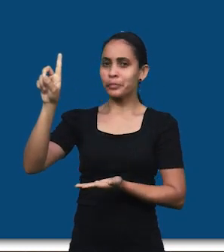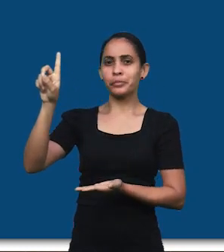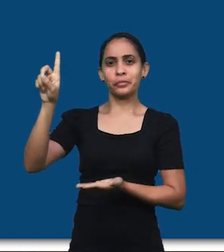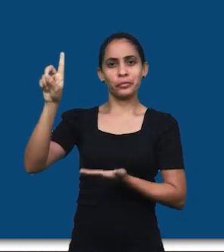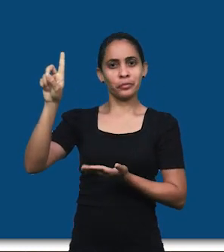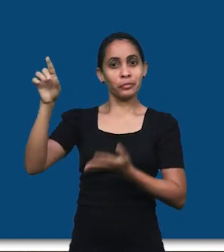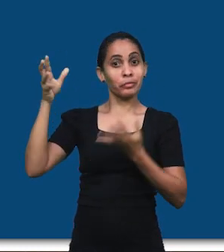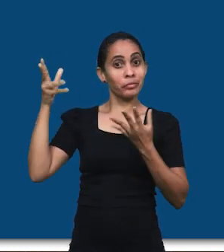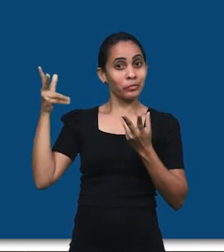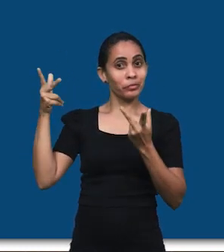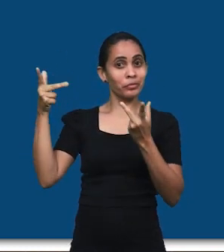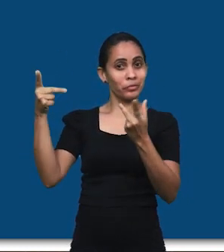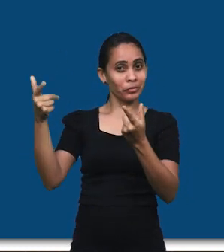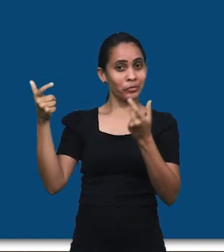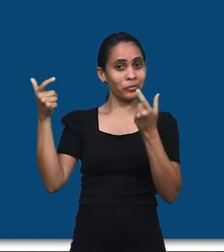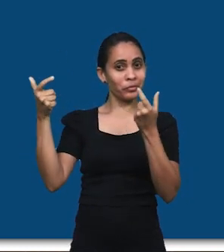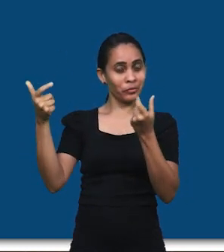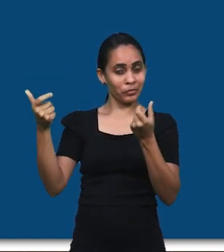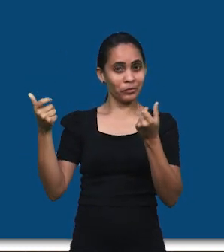Deus,